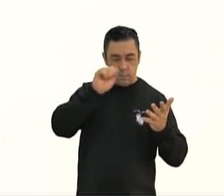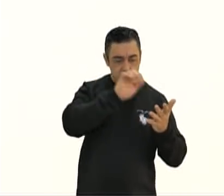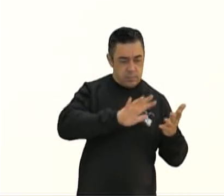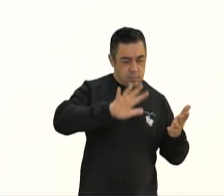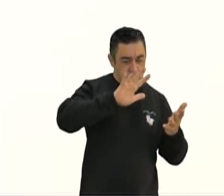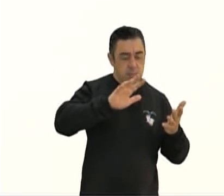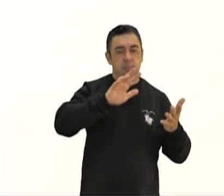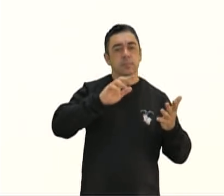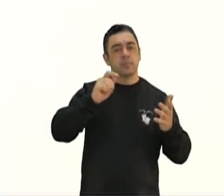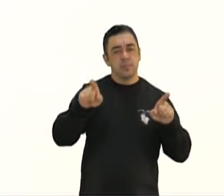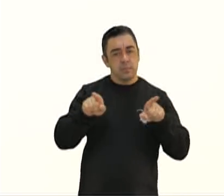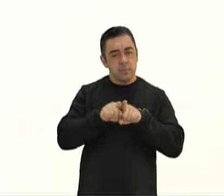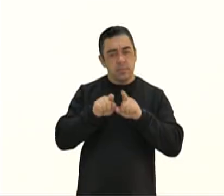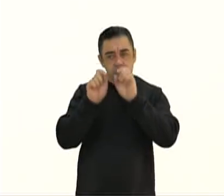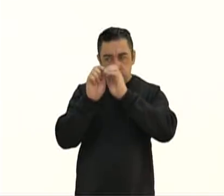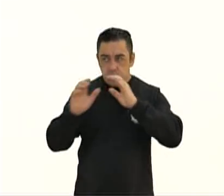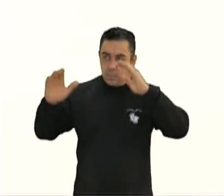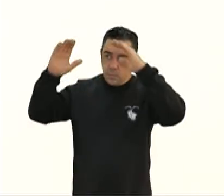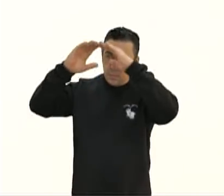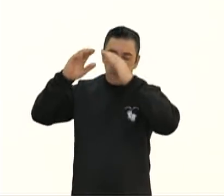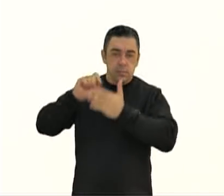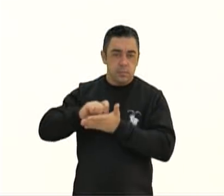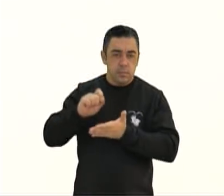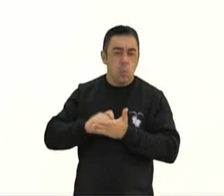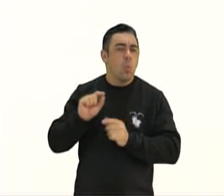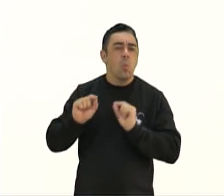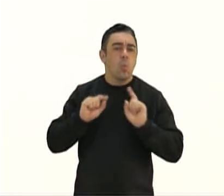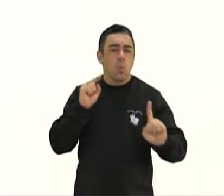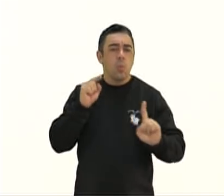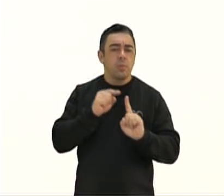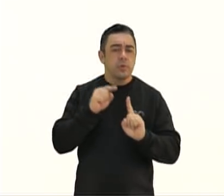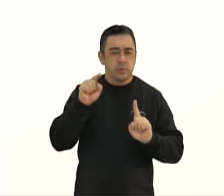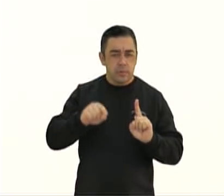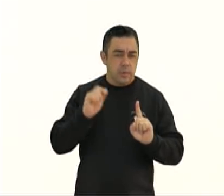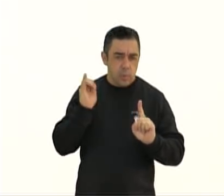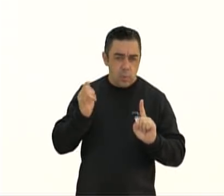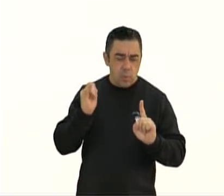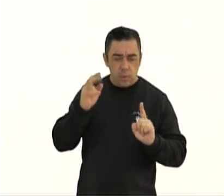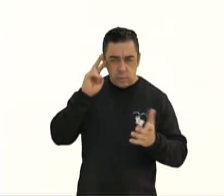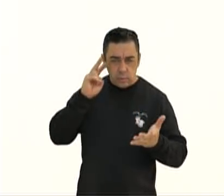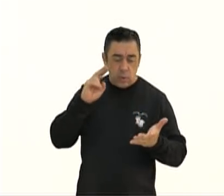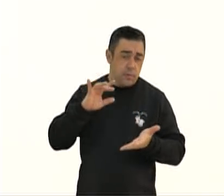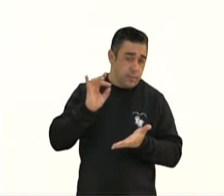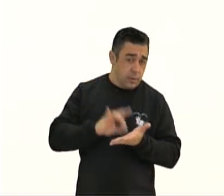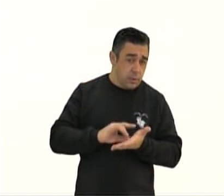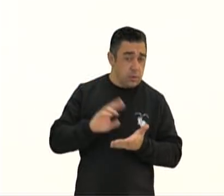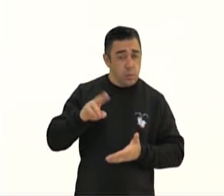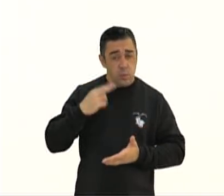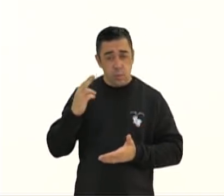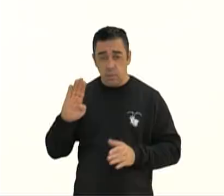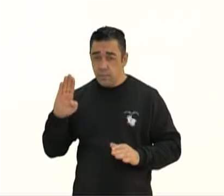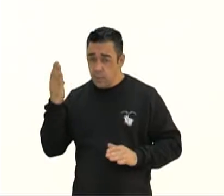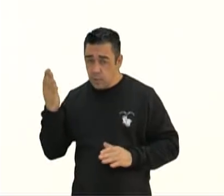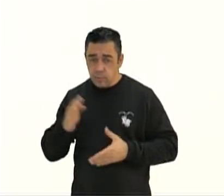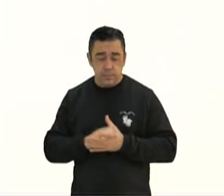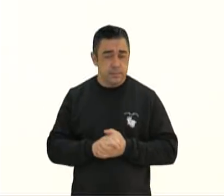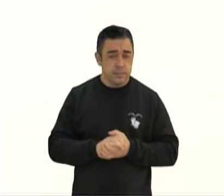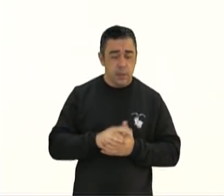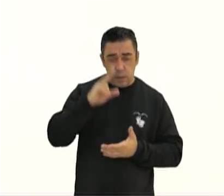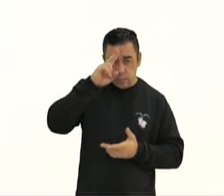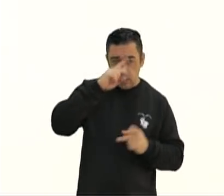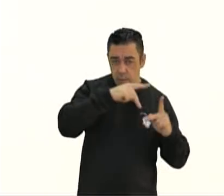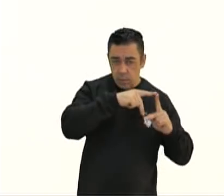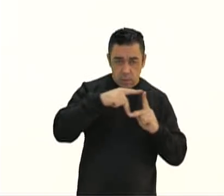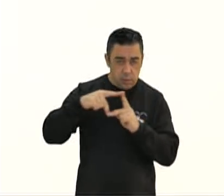imagem e escrita. Elas têm o objetivo de contar uma história, ficcional ou não. As histórias em quadrinhos podem